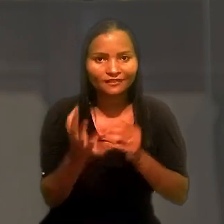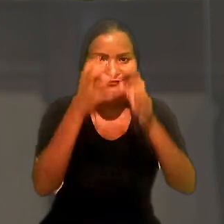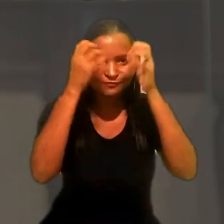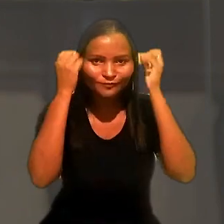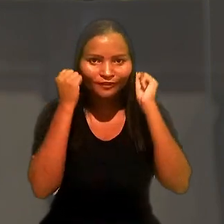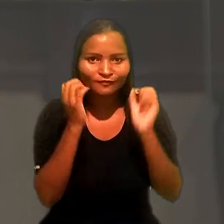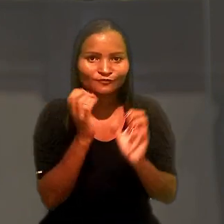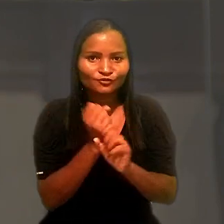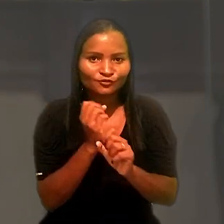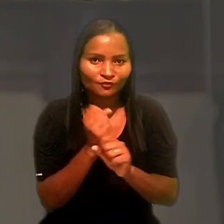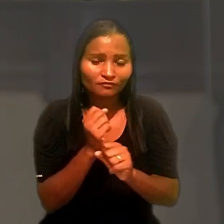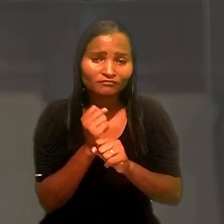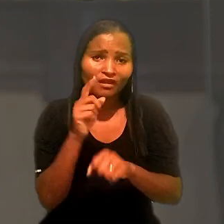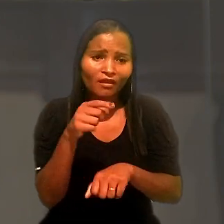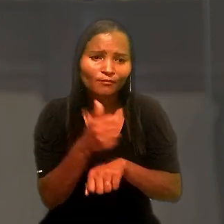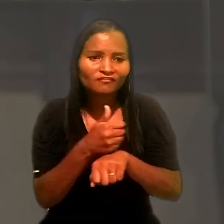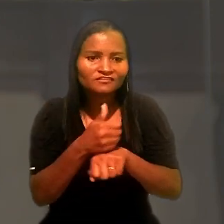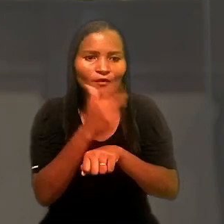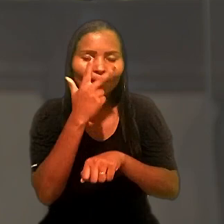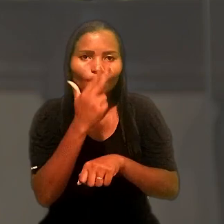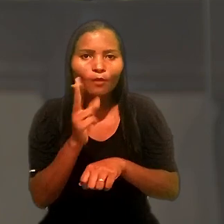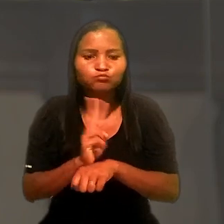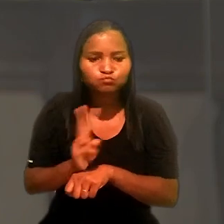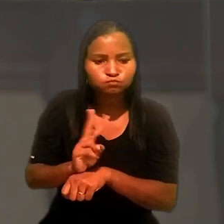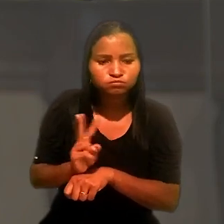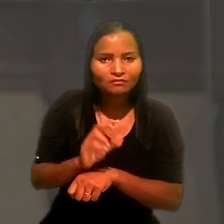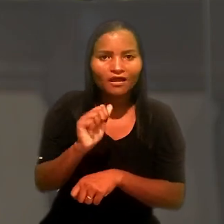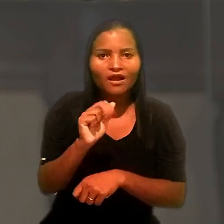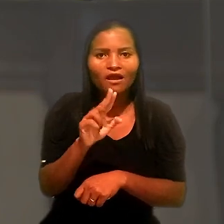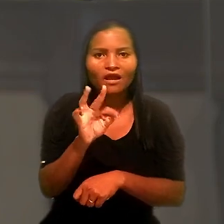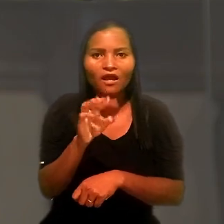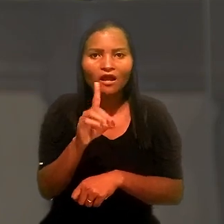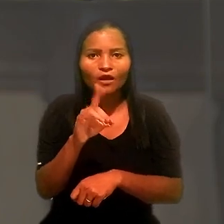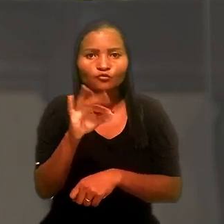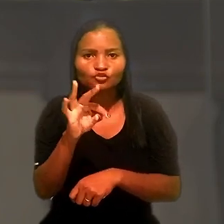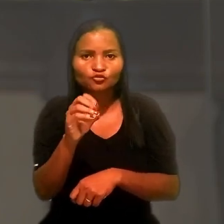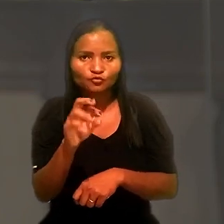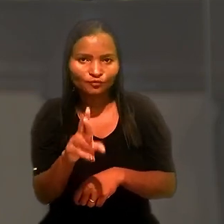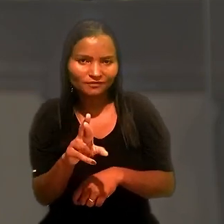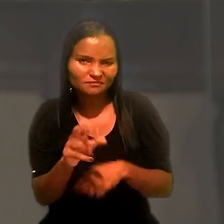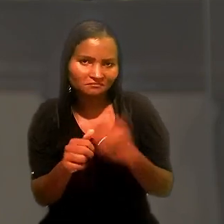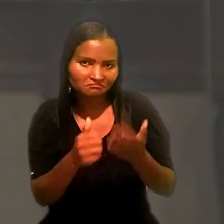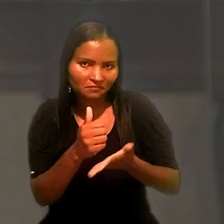de Contas da União, que era um cargo que hoje corresponde ao auditor, né? Basicamente.